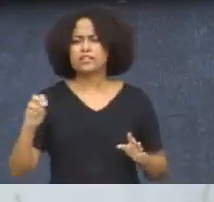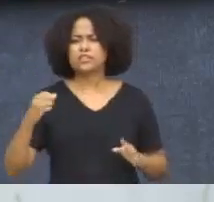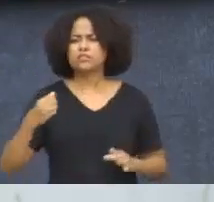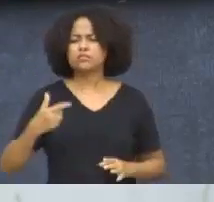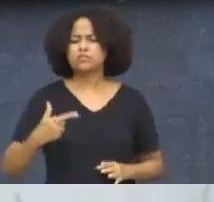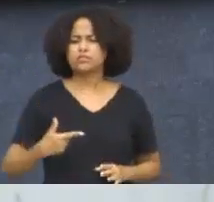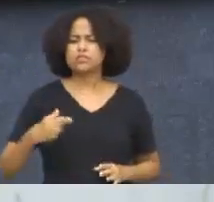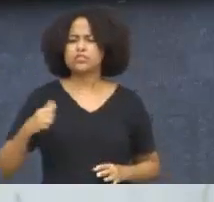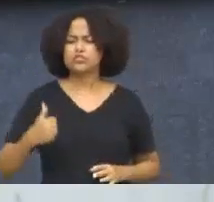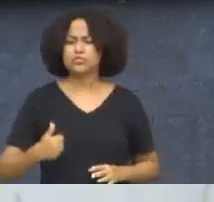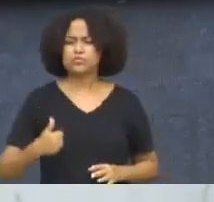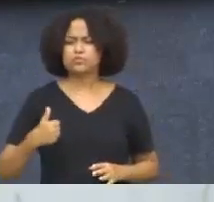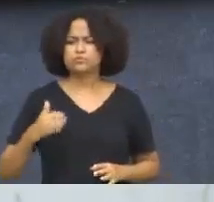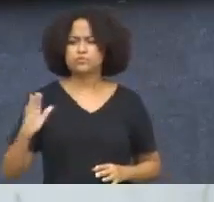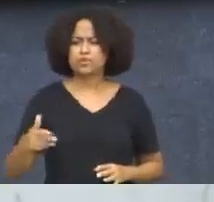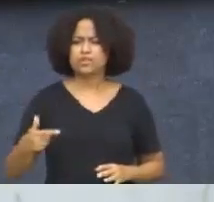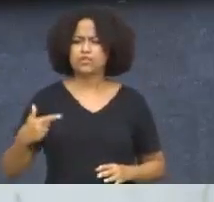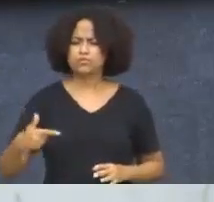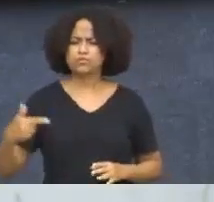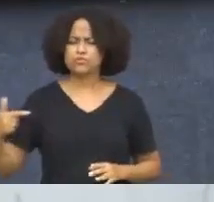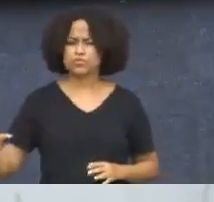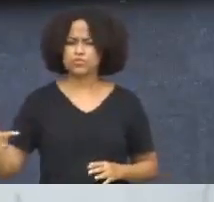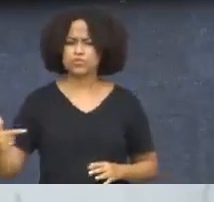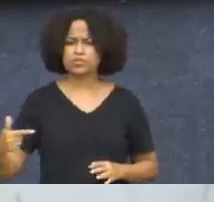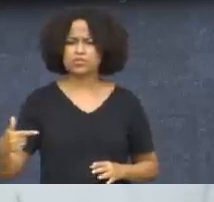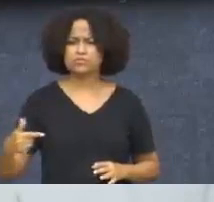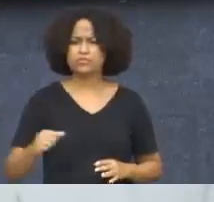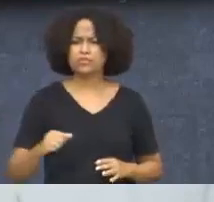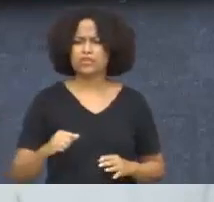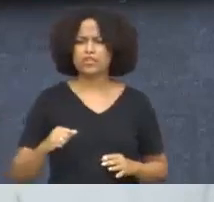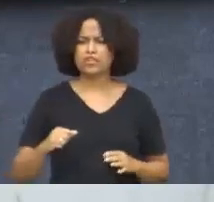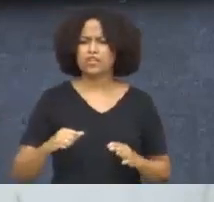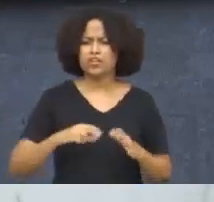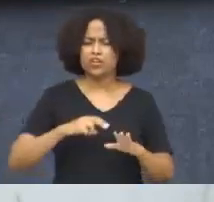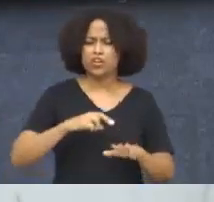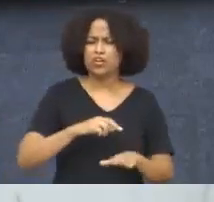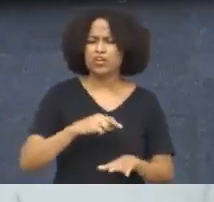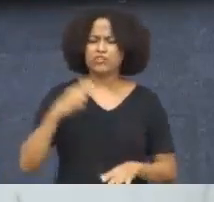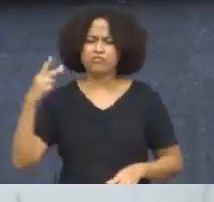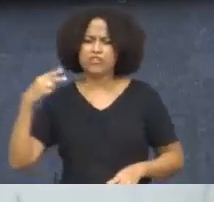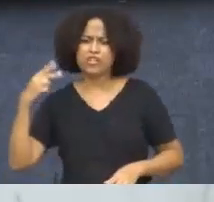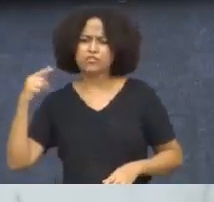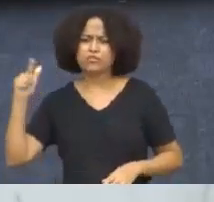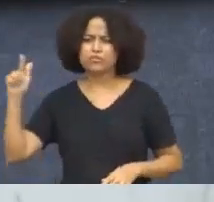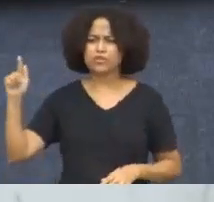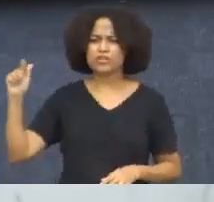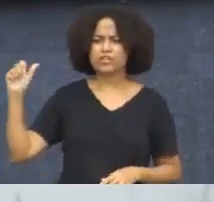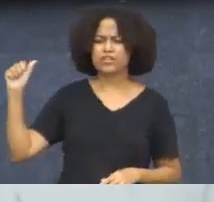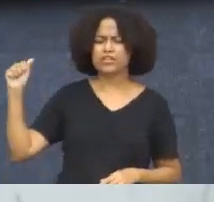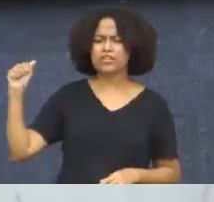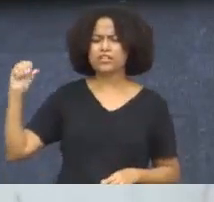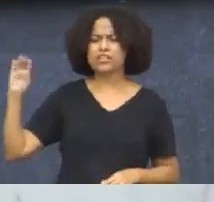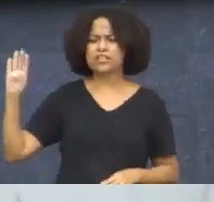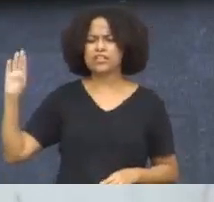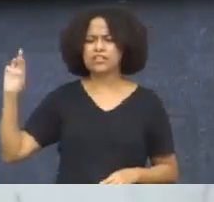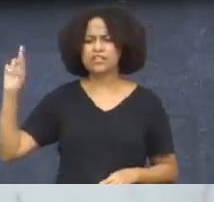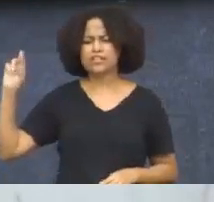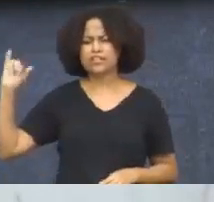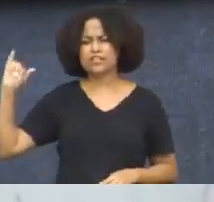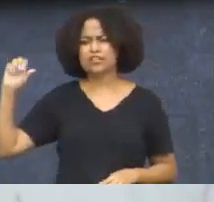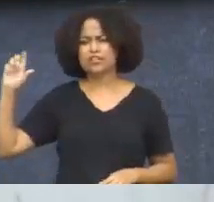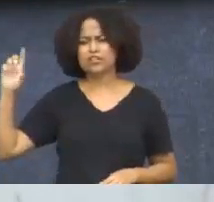521/2023, autoria mesa, vereador Gabriel, vereador professor Juliano, Wesley